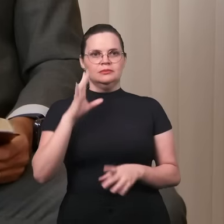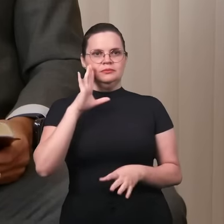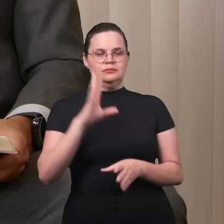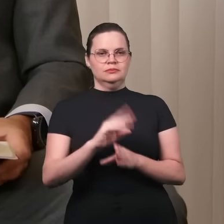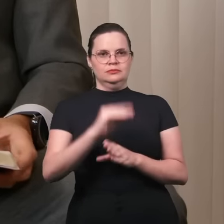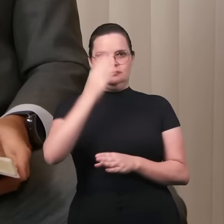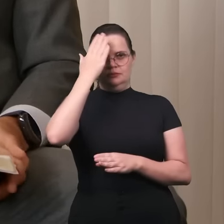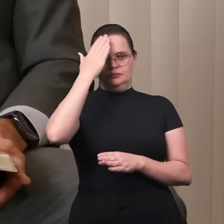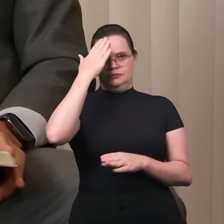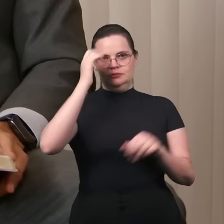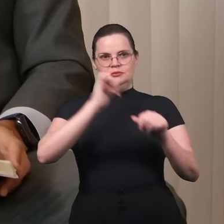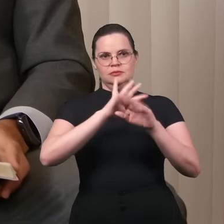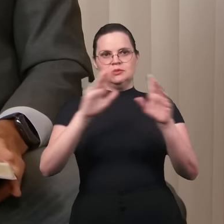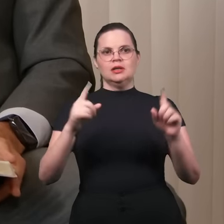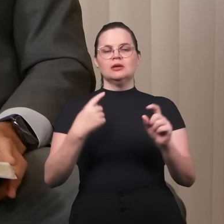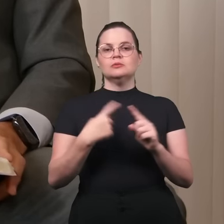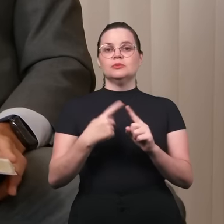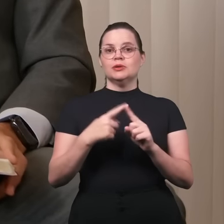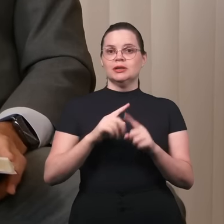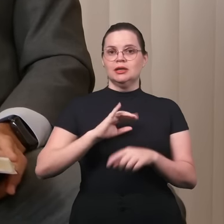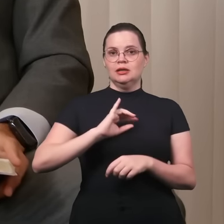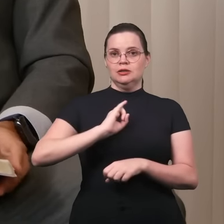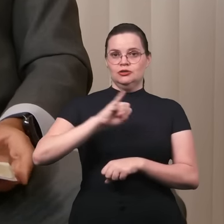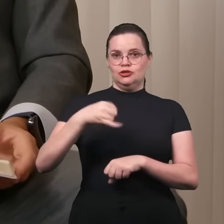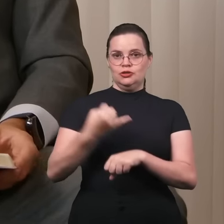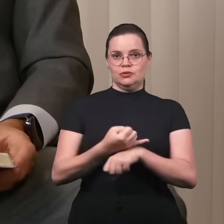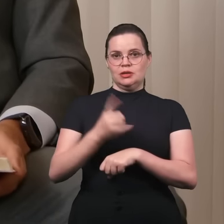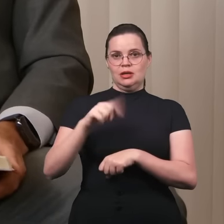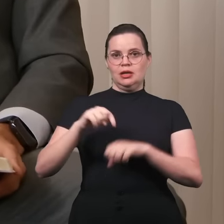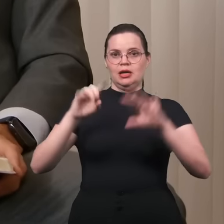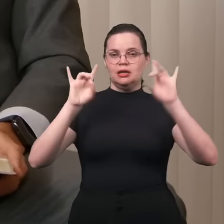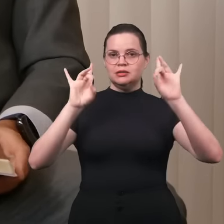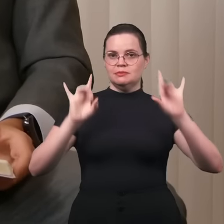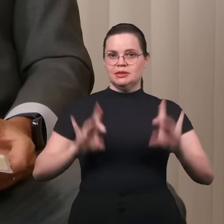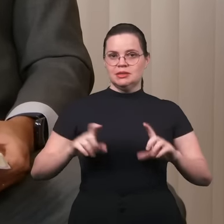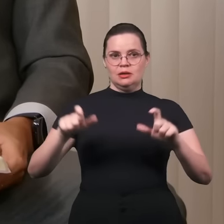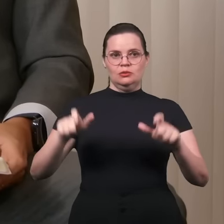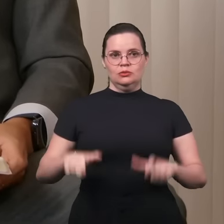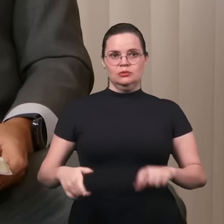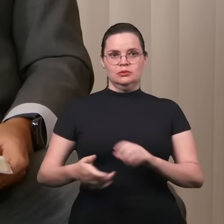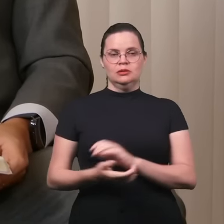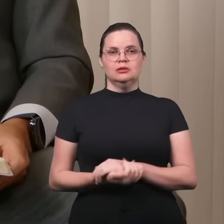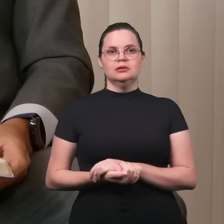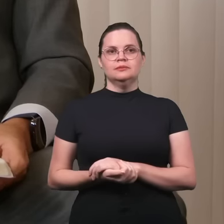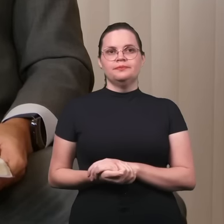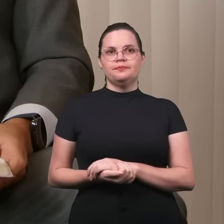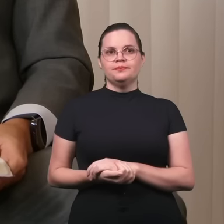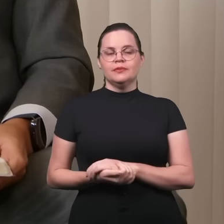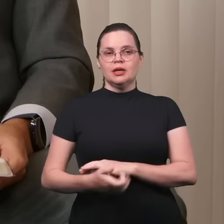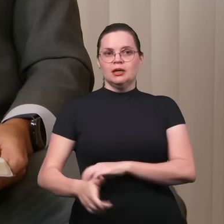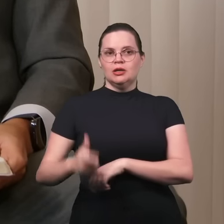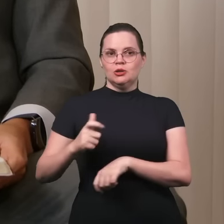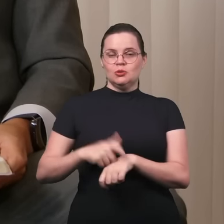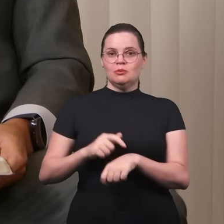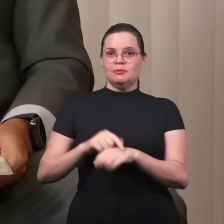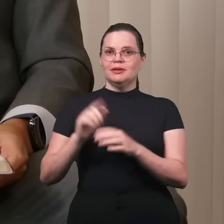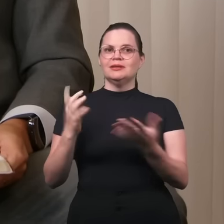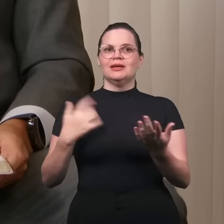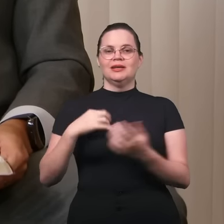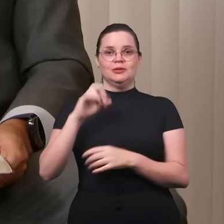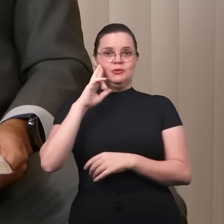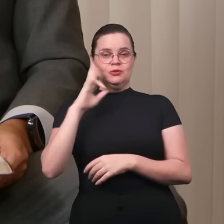um lugar especial e quando o Senhor faz menção dela, ela se torna muito mais especial ainda,